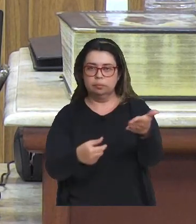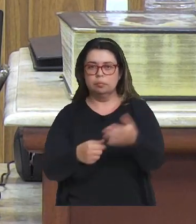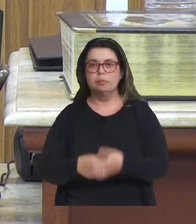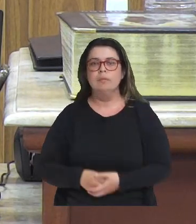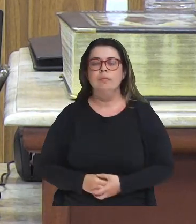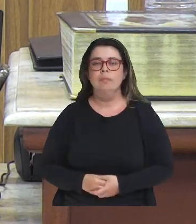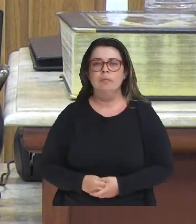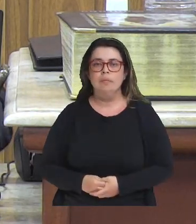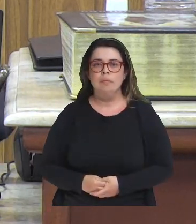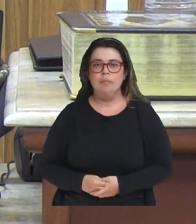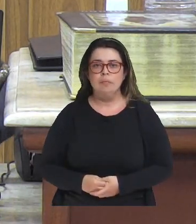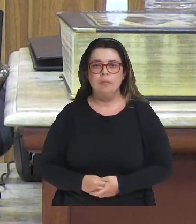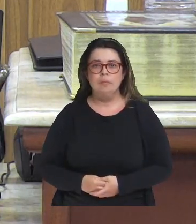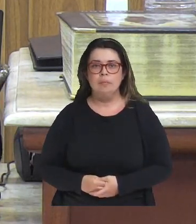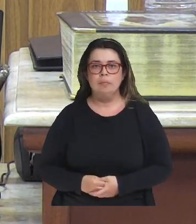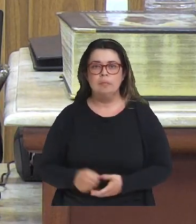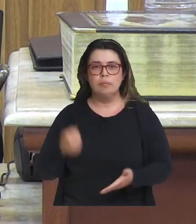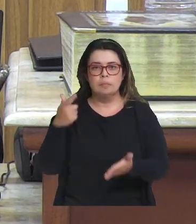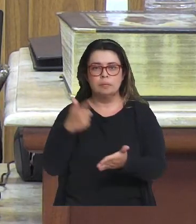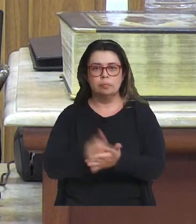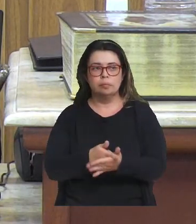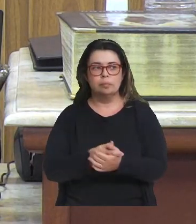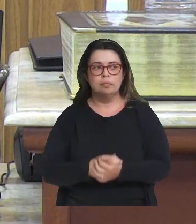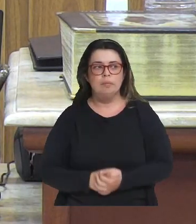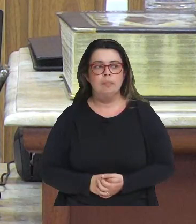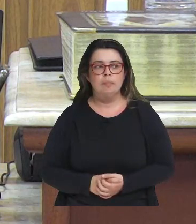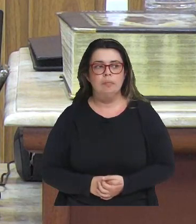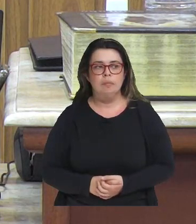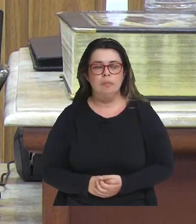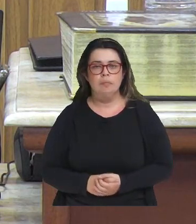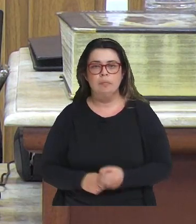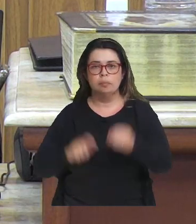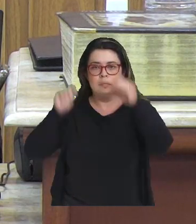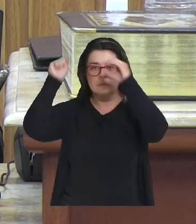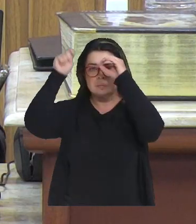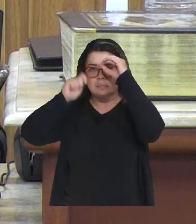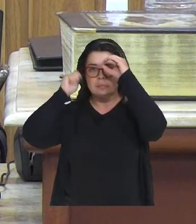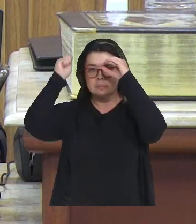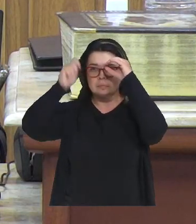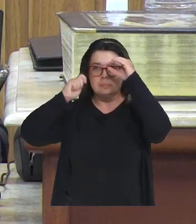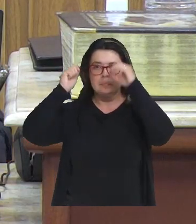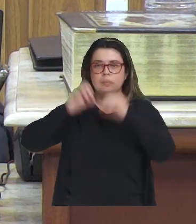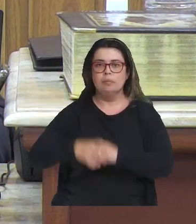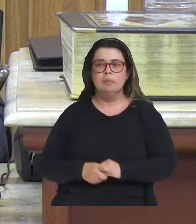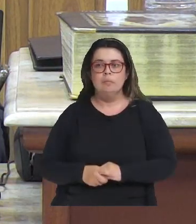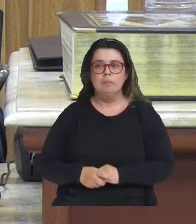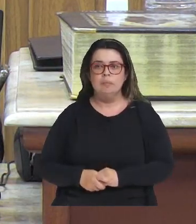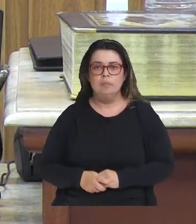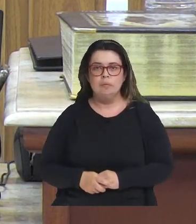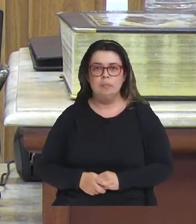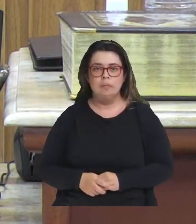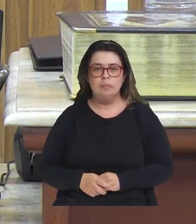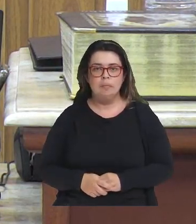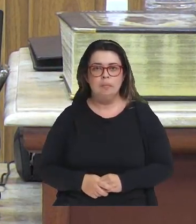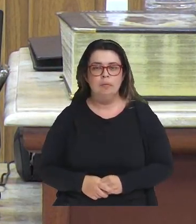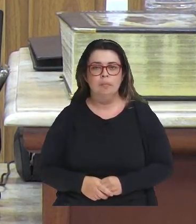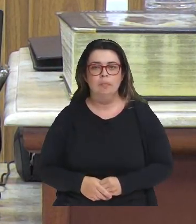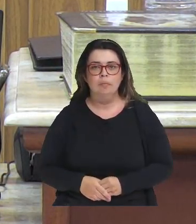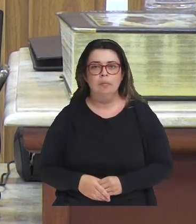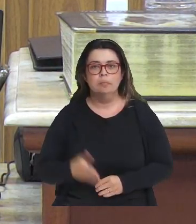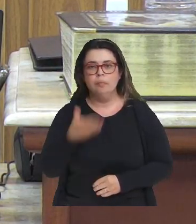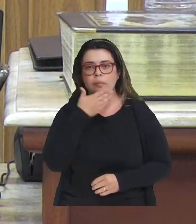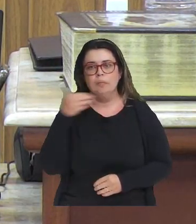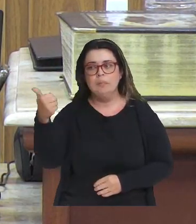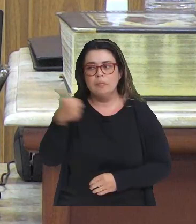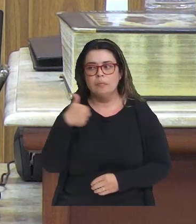aquisição de 23 câmeras de alta resolução, objetivando aí implementar aí um vídeo